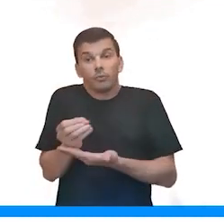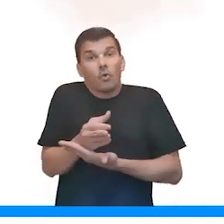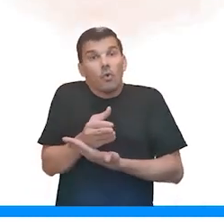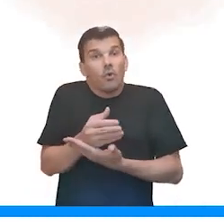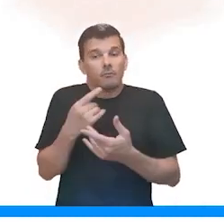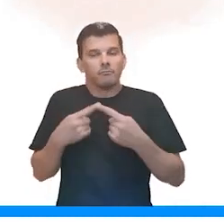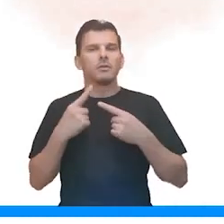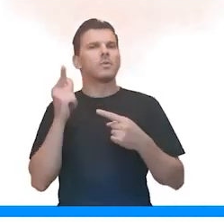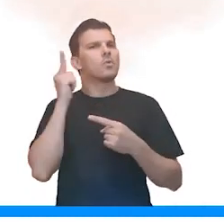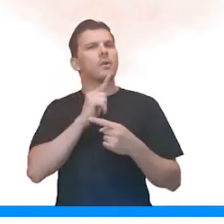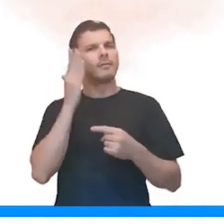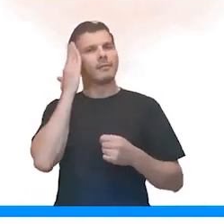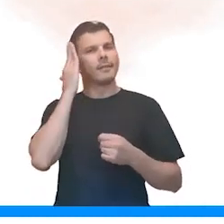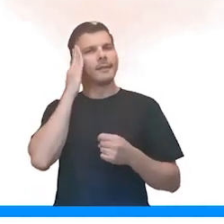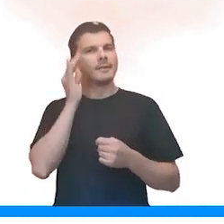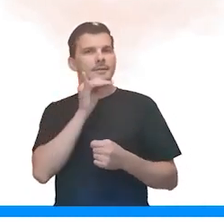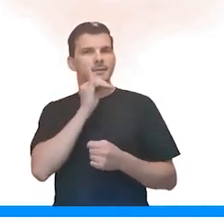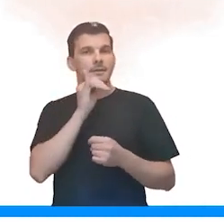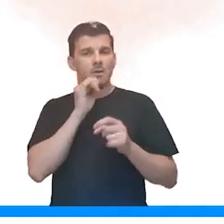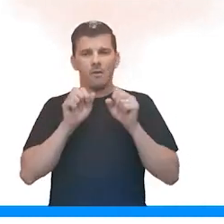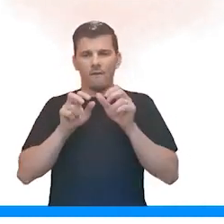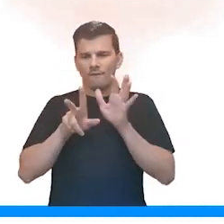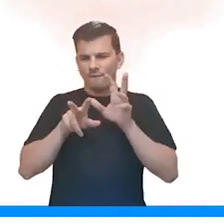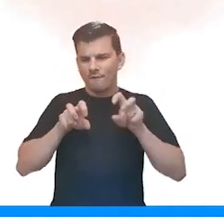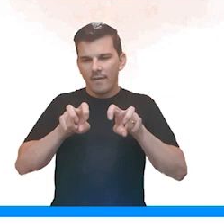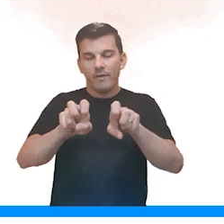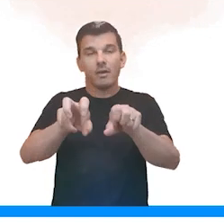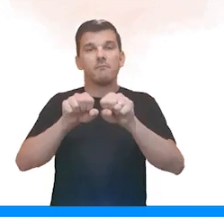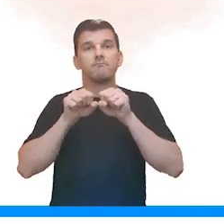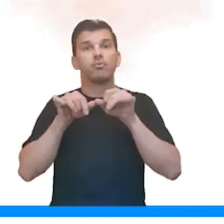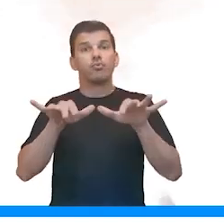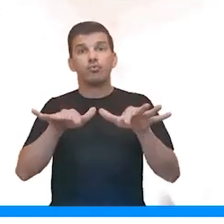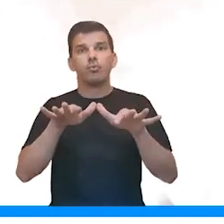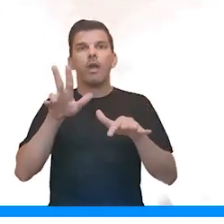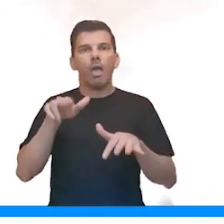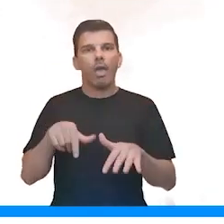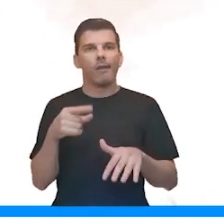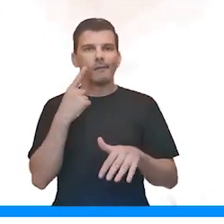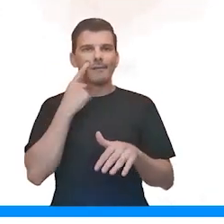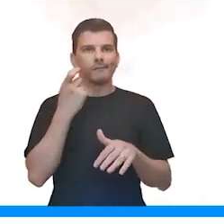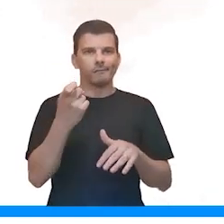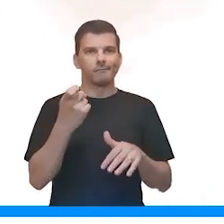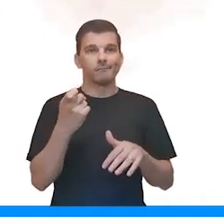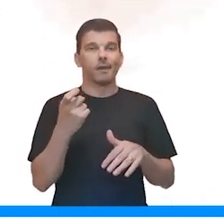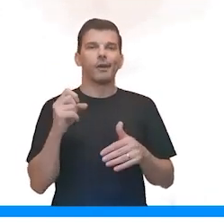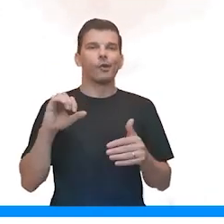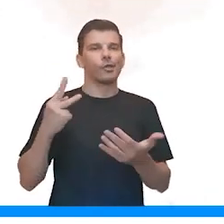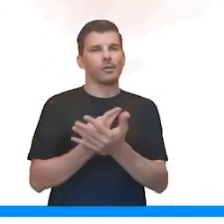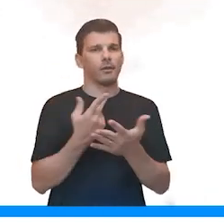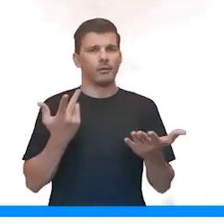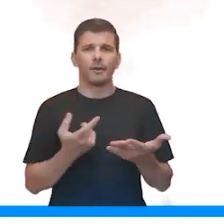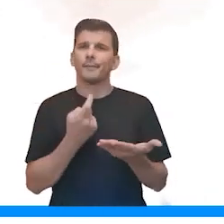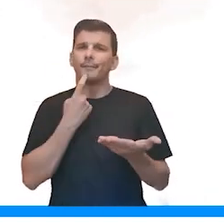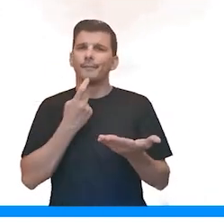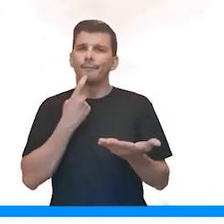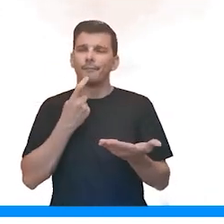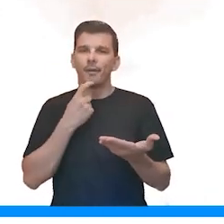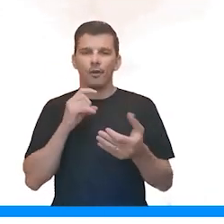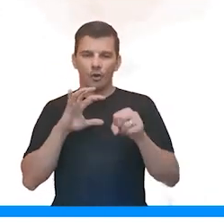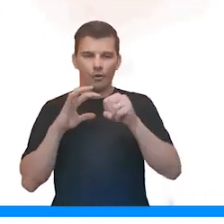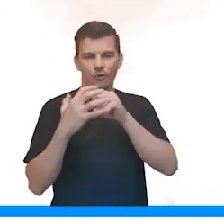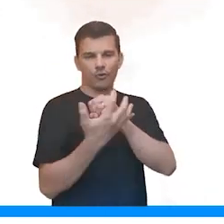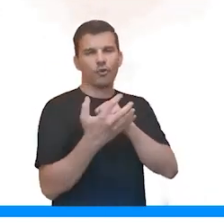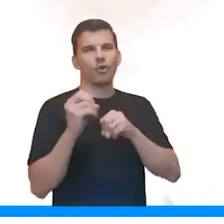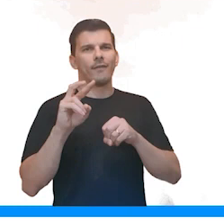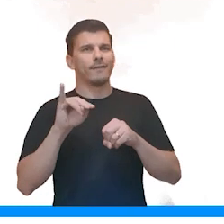é um estudo muito recente até, né? Porque entender como é que por exemplo, o vírus se propaga, que é algo tão vivido